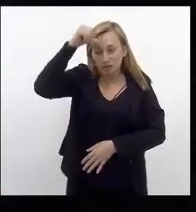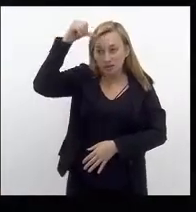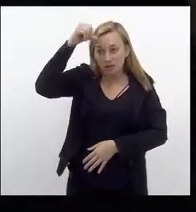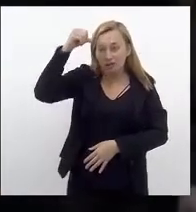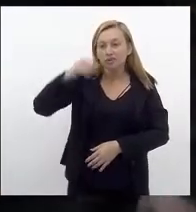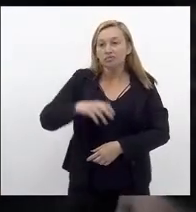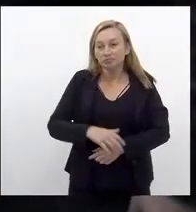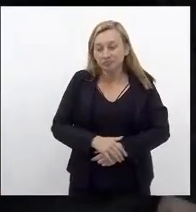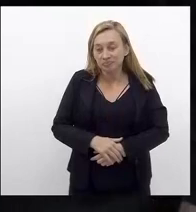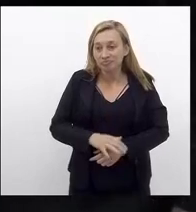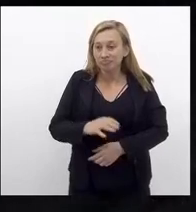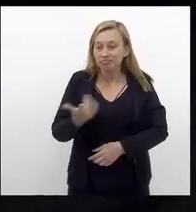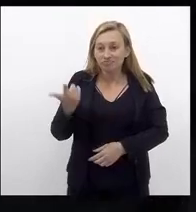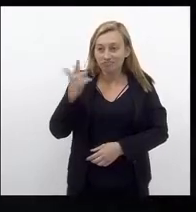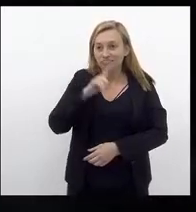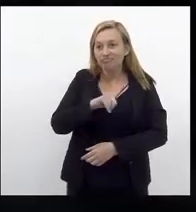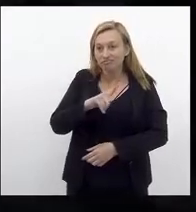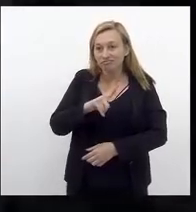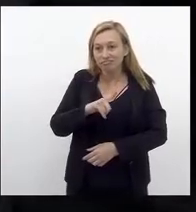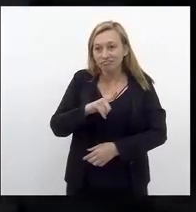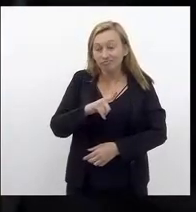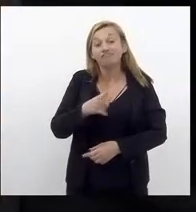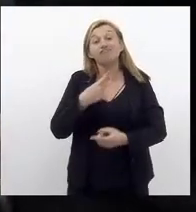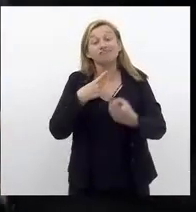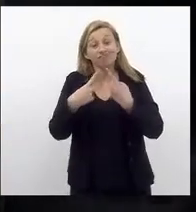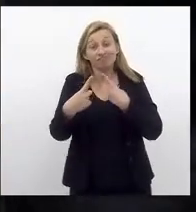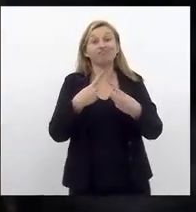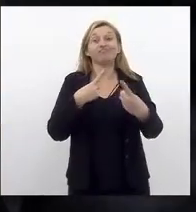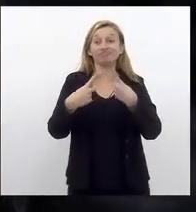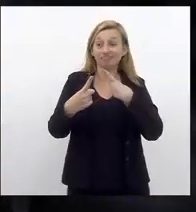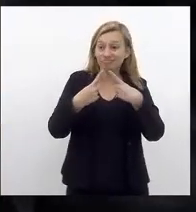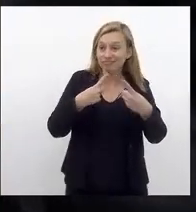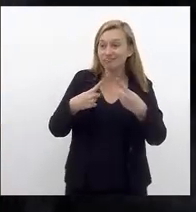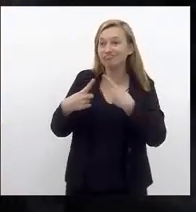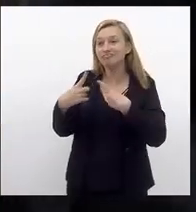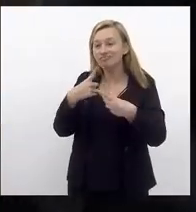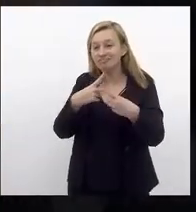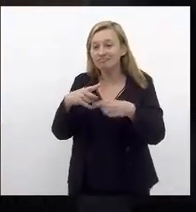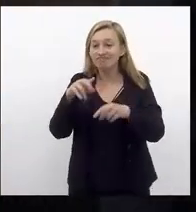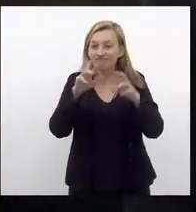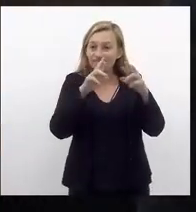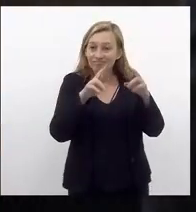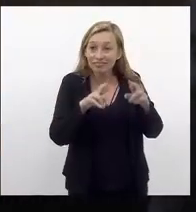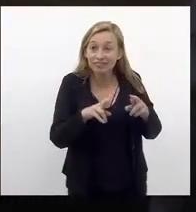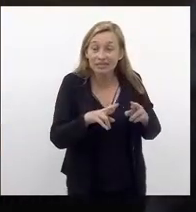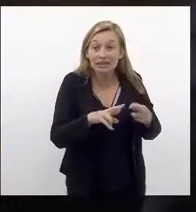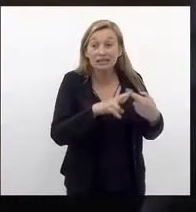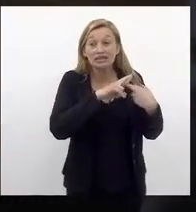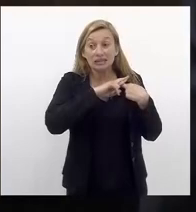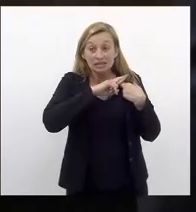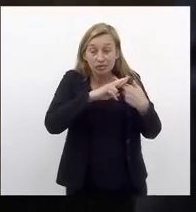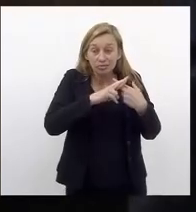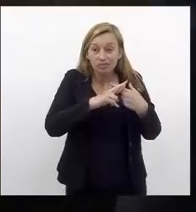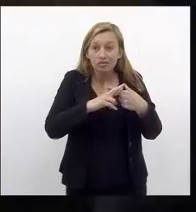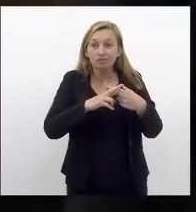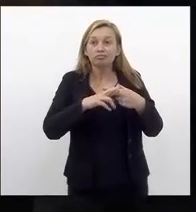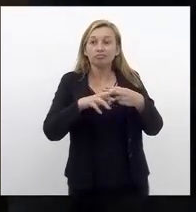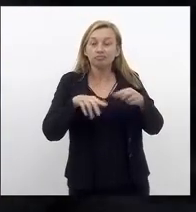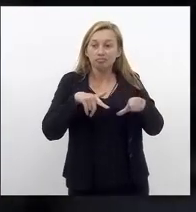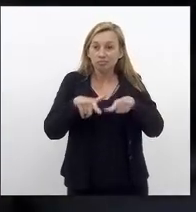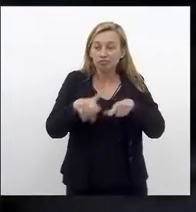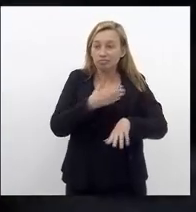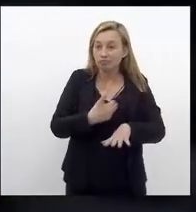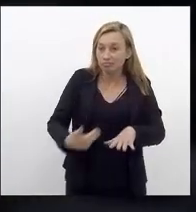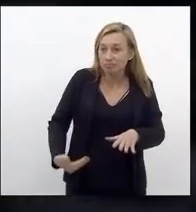Castro consegue com um diálogo com muita responsabilidade no trato público